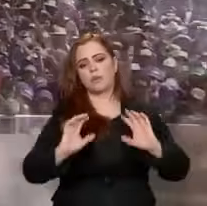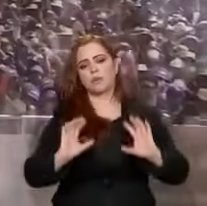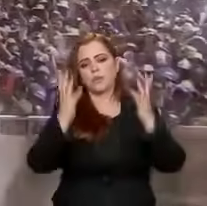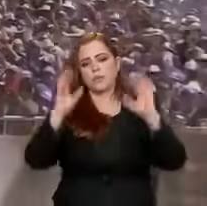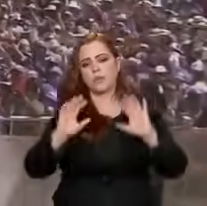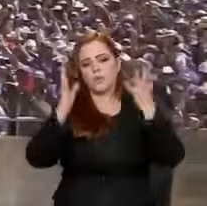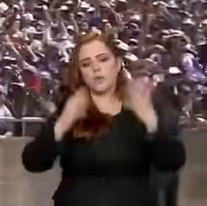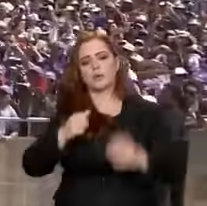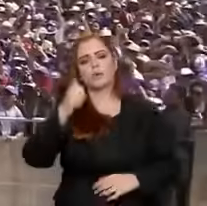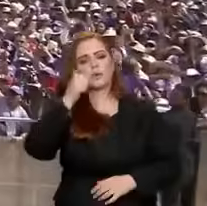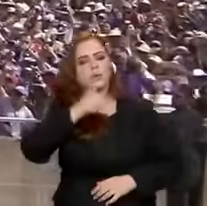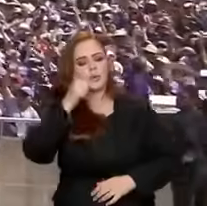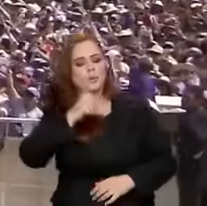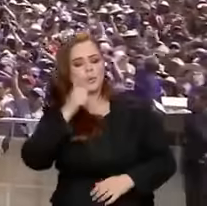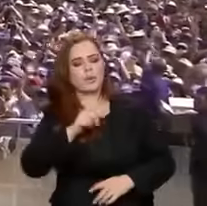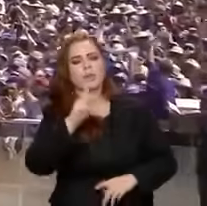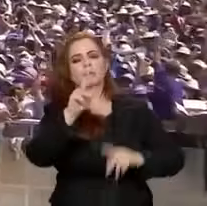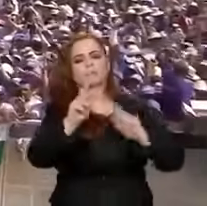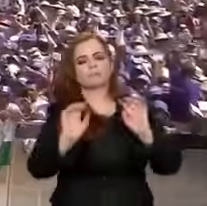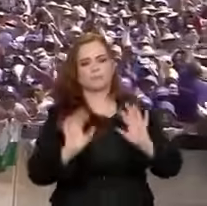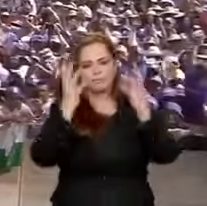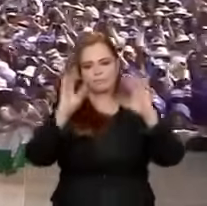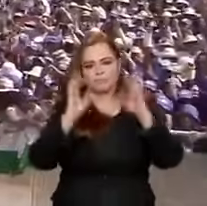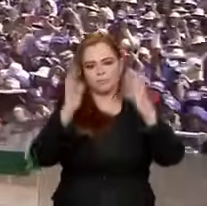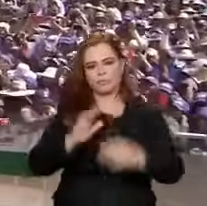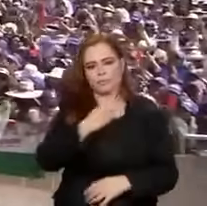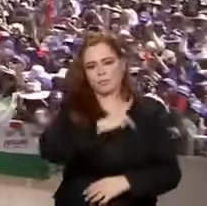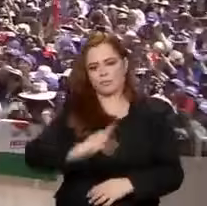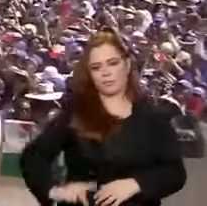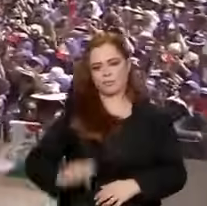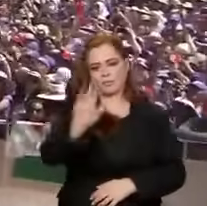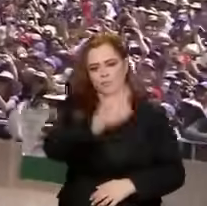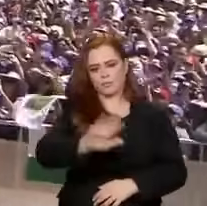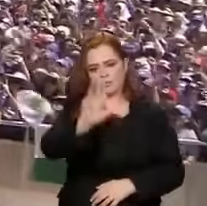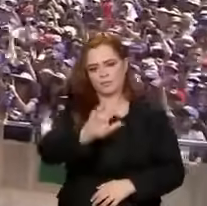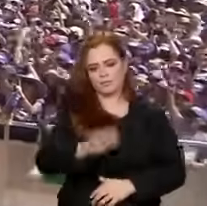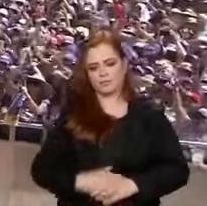Luiz Inácio Lula da Silva